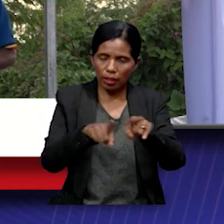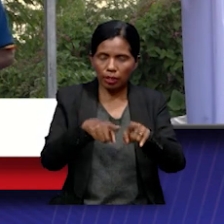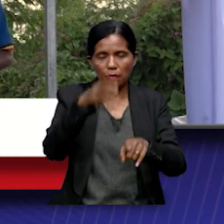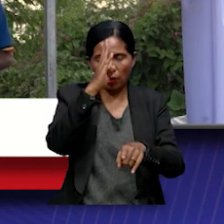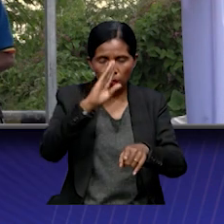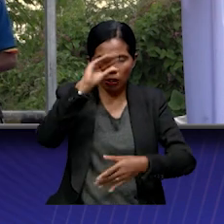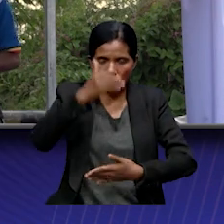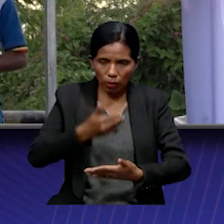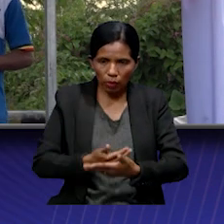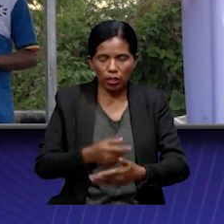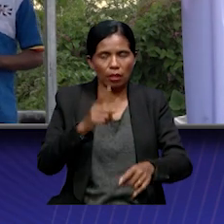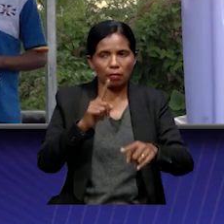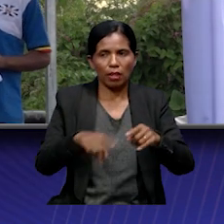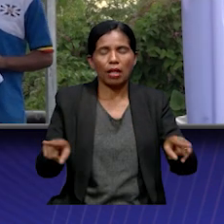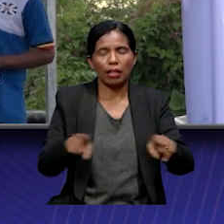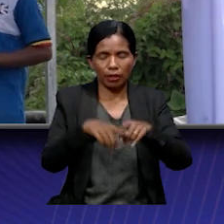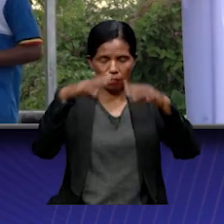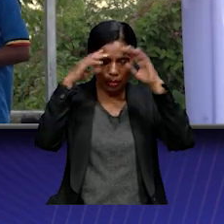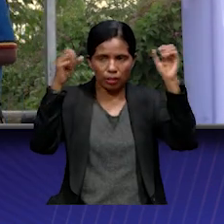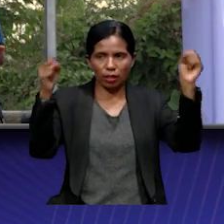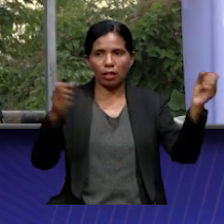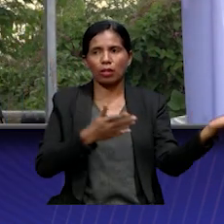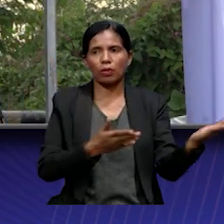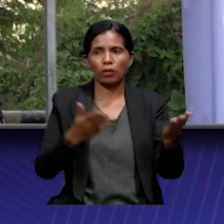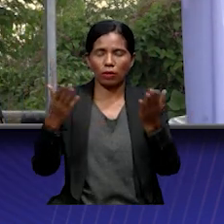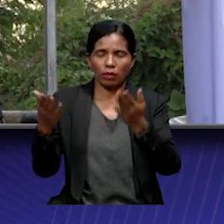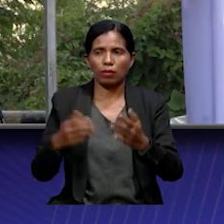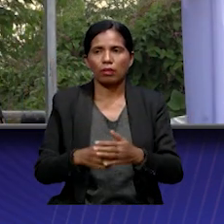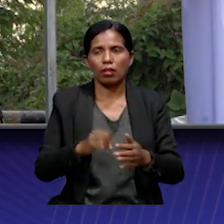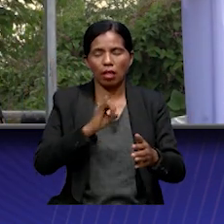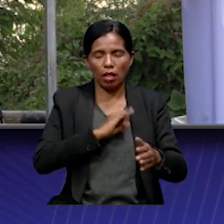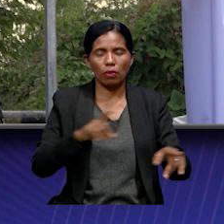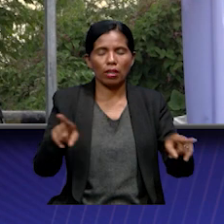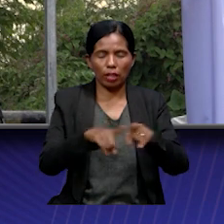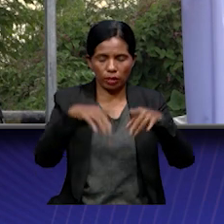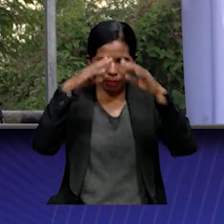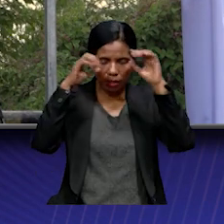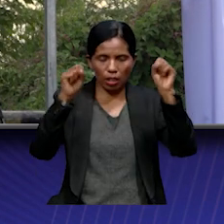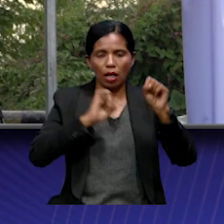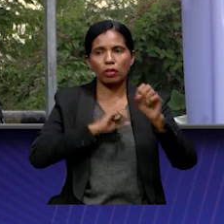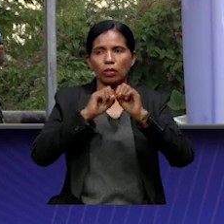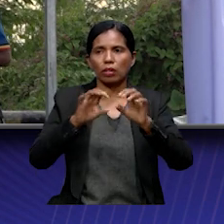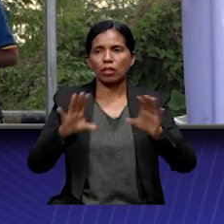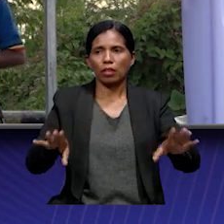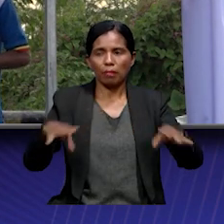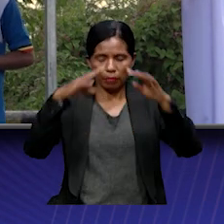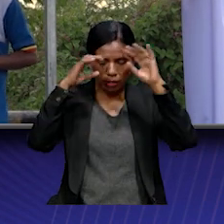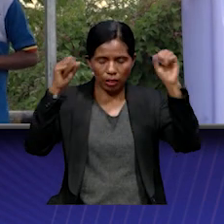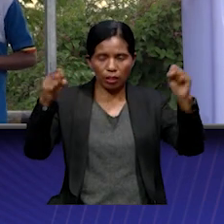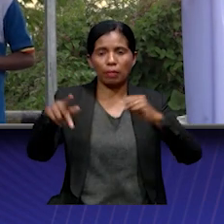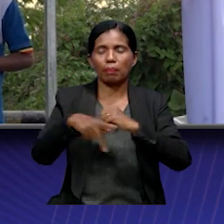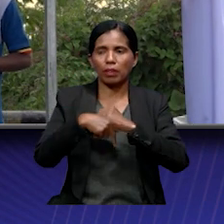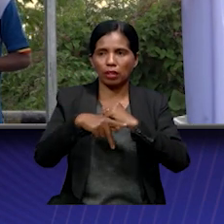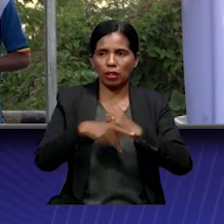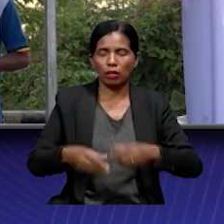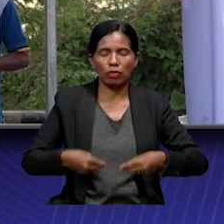knian la bele sai presiden para bodi fal interese ba. Hau sai presiden hau sai husik cargo presidente partido